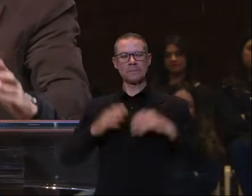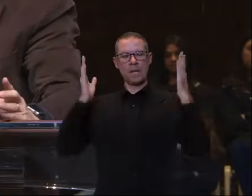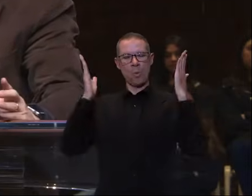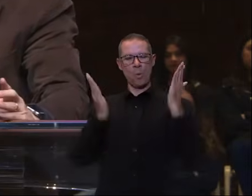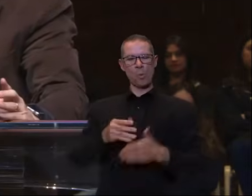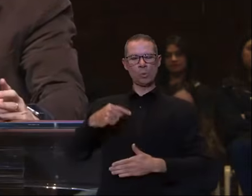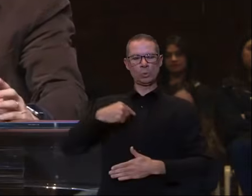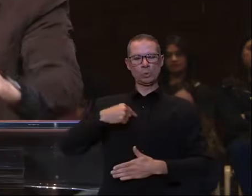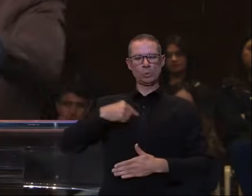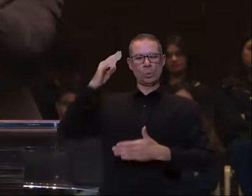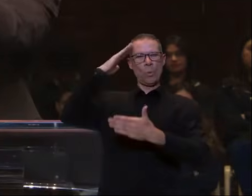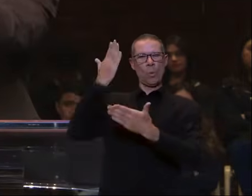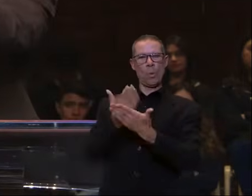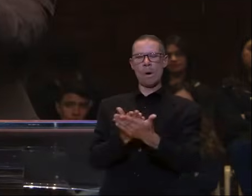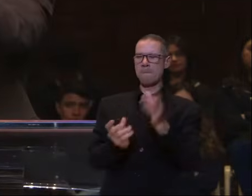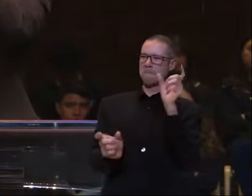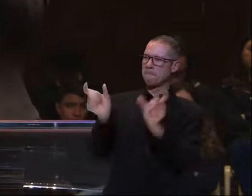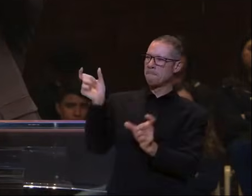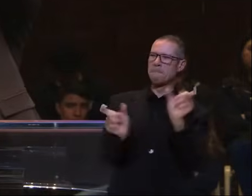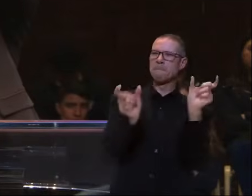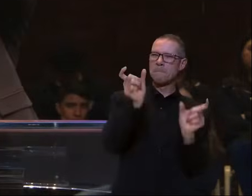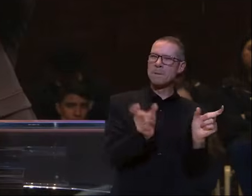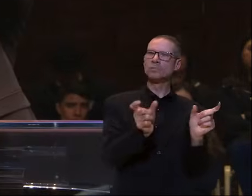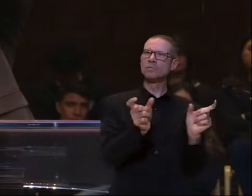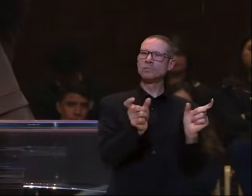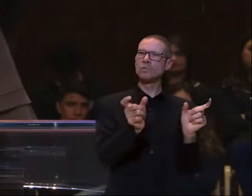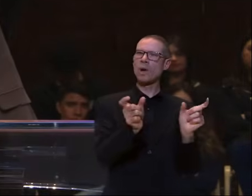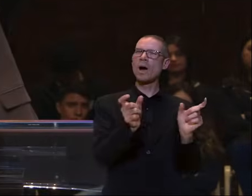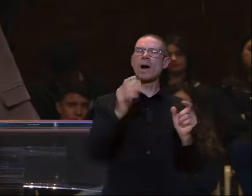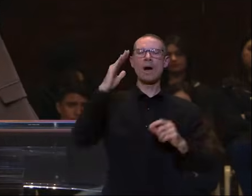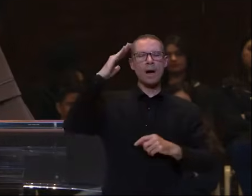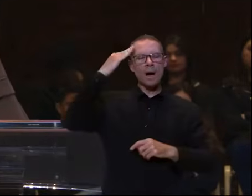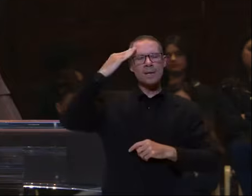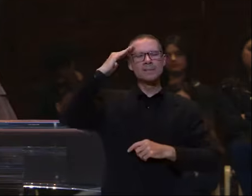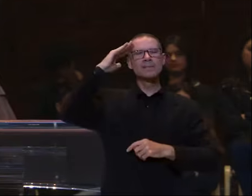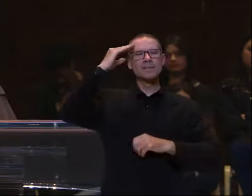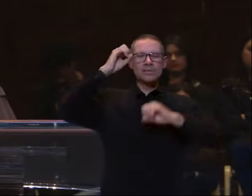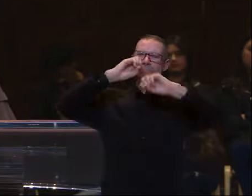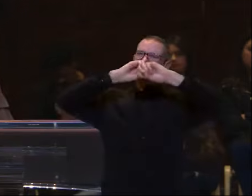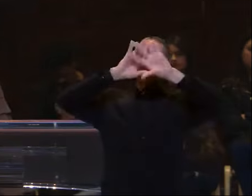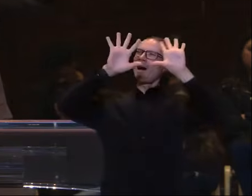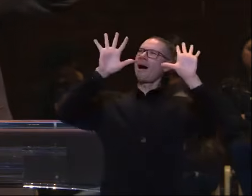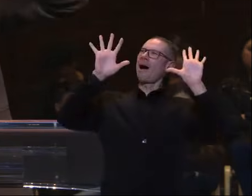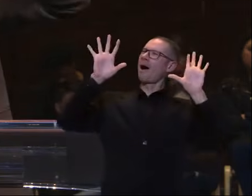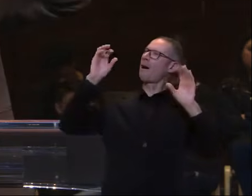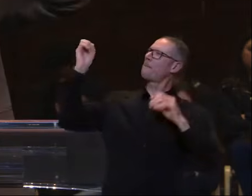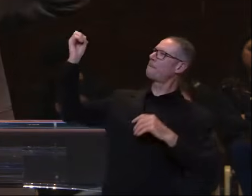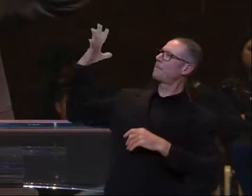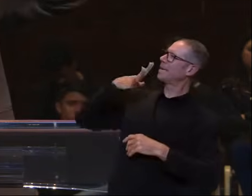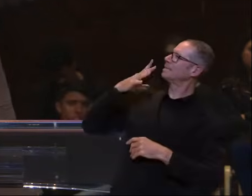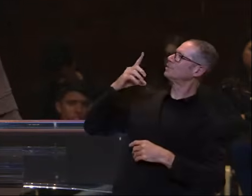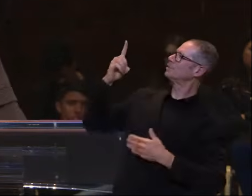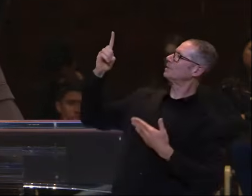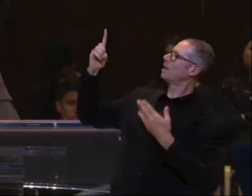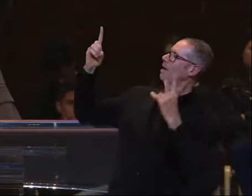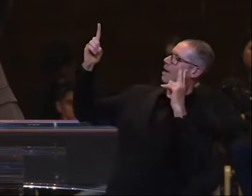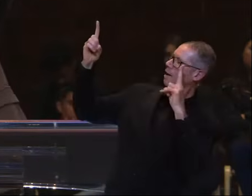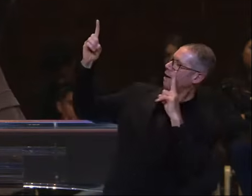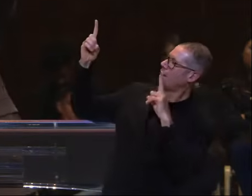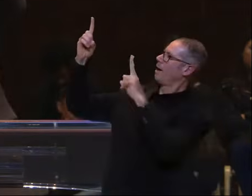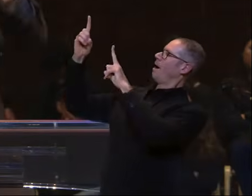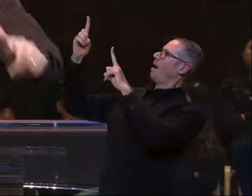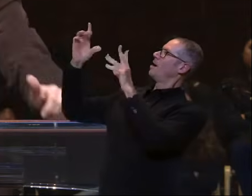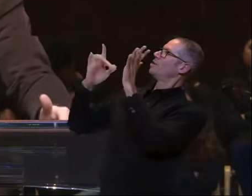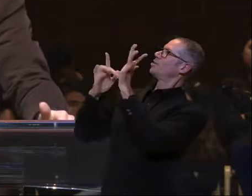Hoje eu creio, pessoas vão sim entender, a bênção já está lá. Só ergue os olhos para você ver o